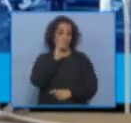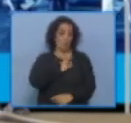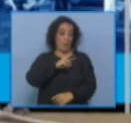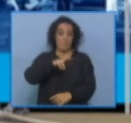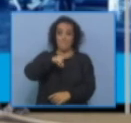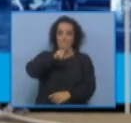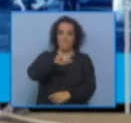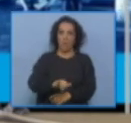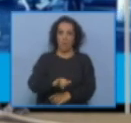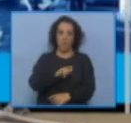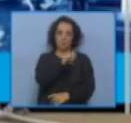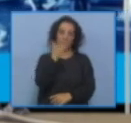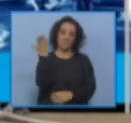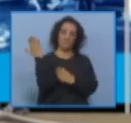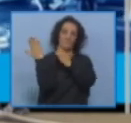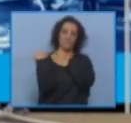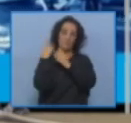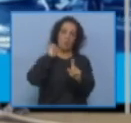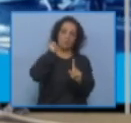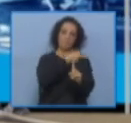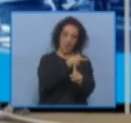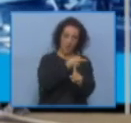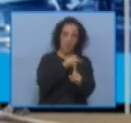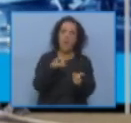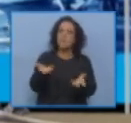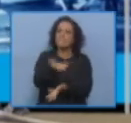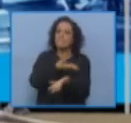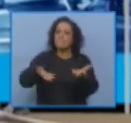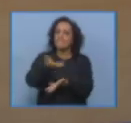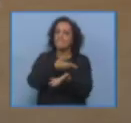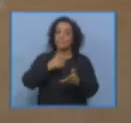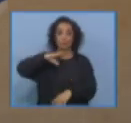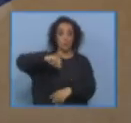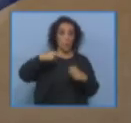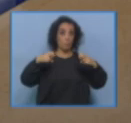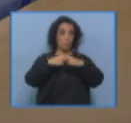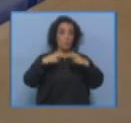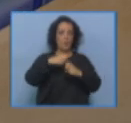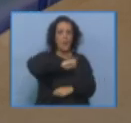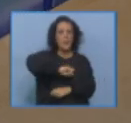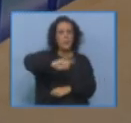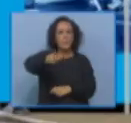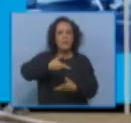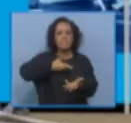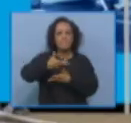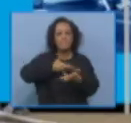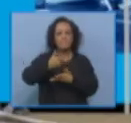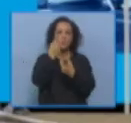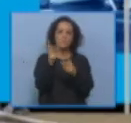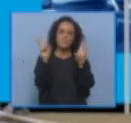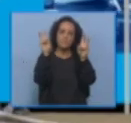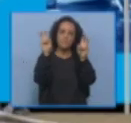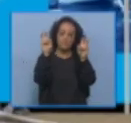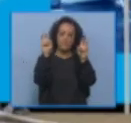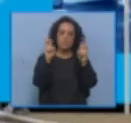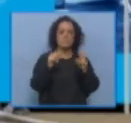fica mandatada para negociar ou renegociar em Bruxelas um capítulo, que é apenas